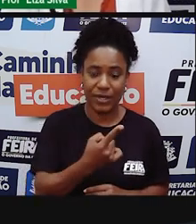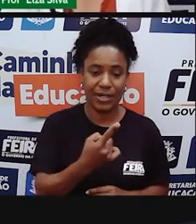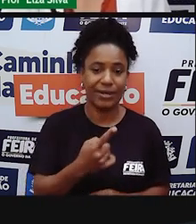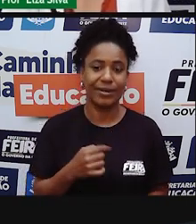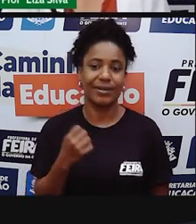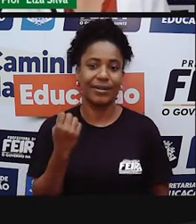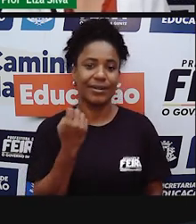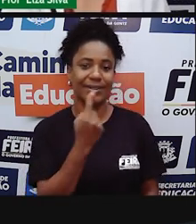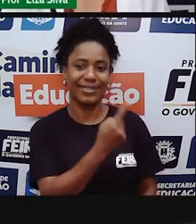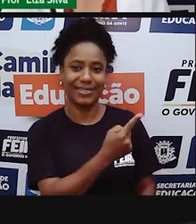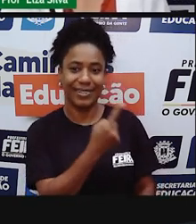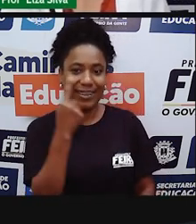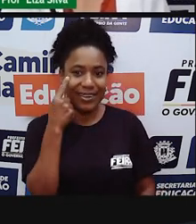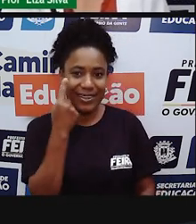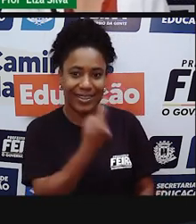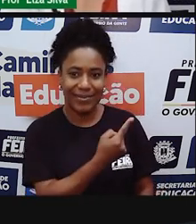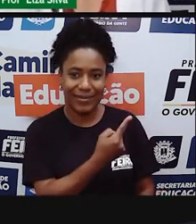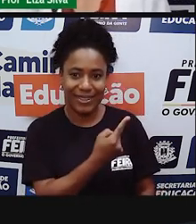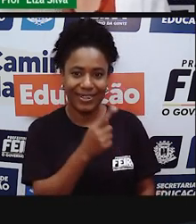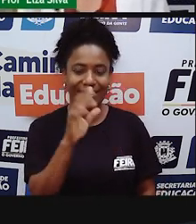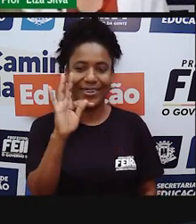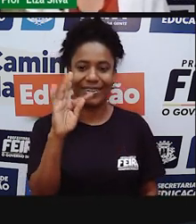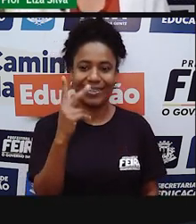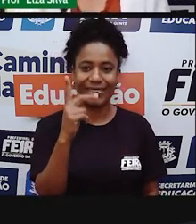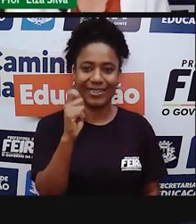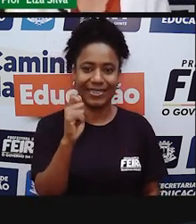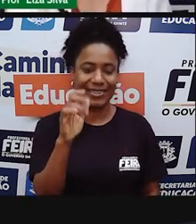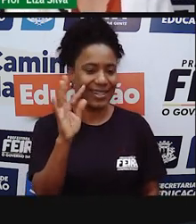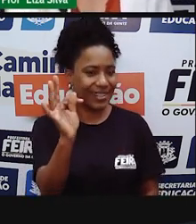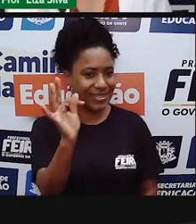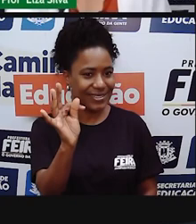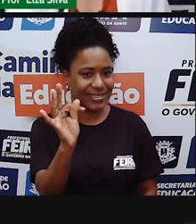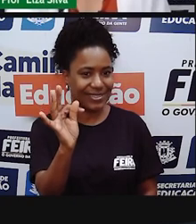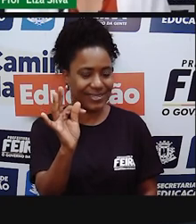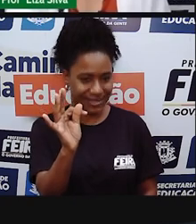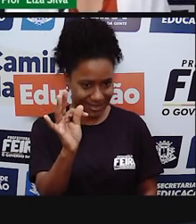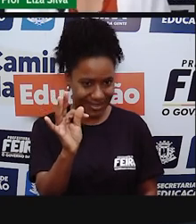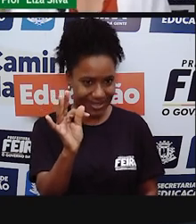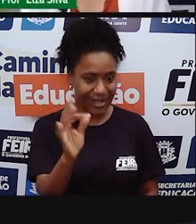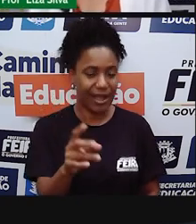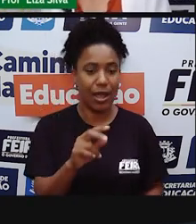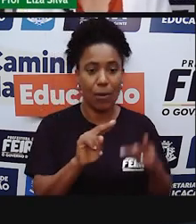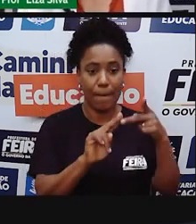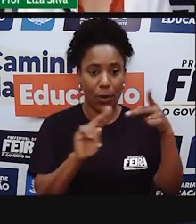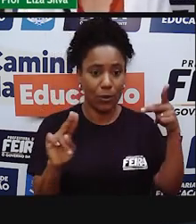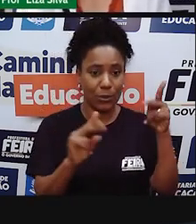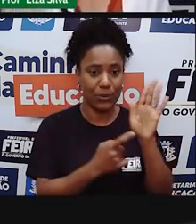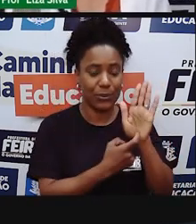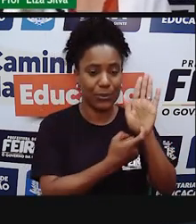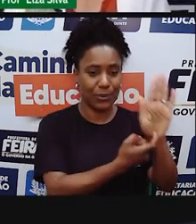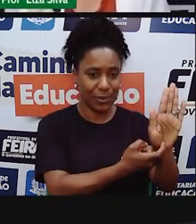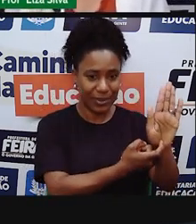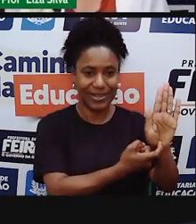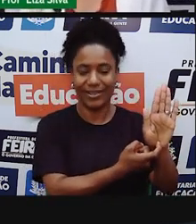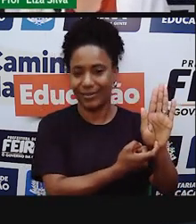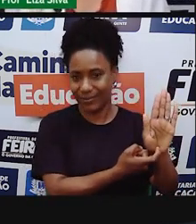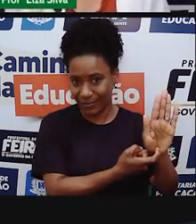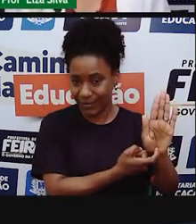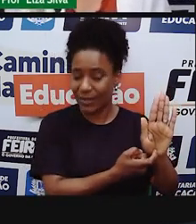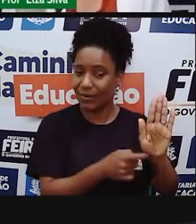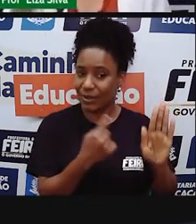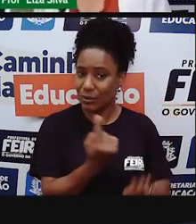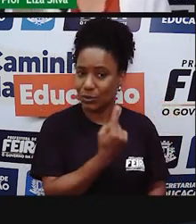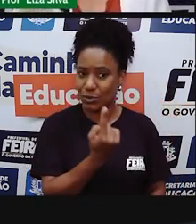demonstrativo that. Ou seja, eu utilizo esse pronome demonstrativo quando a minha frase estiver no